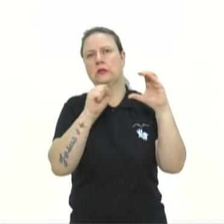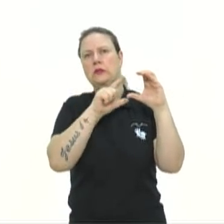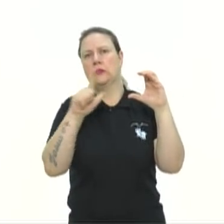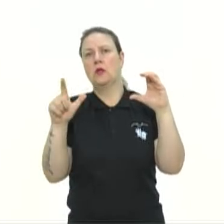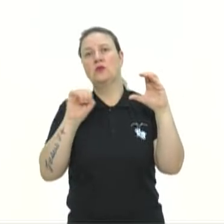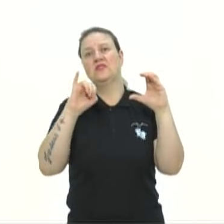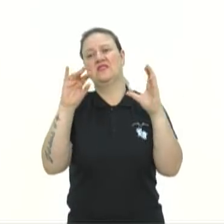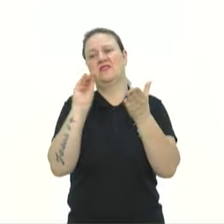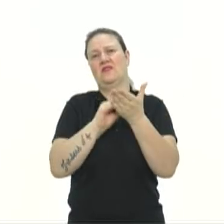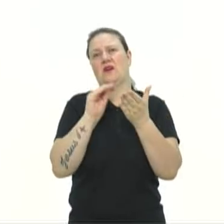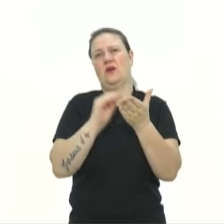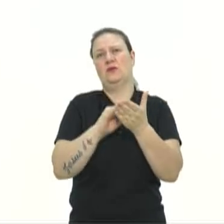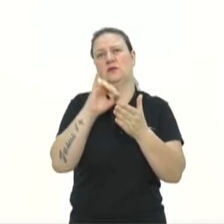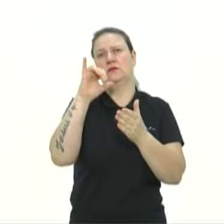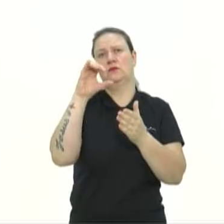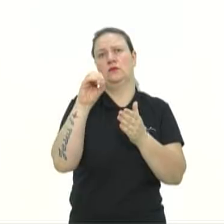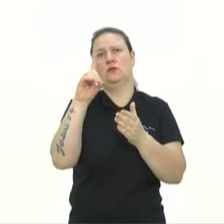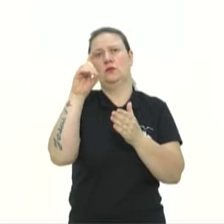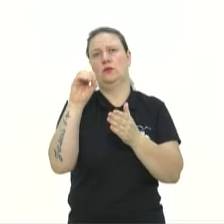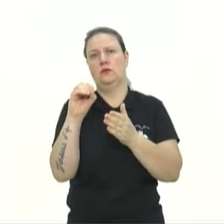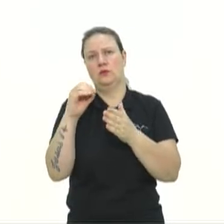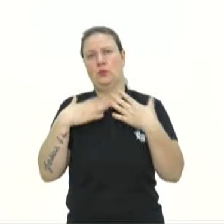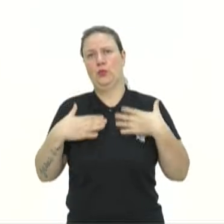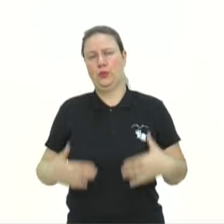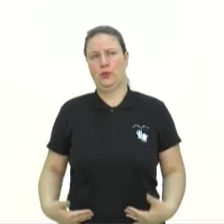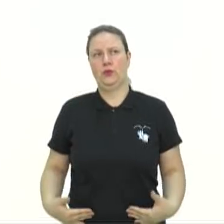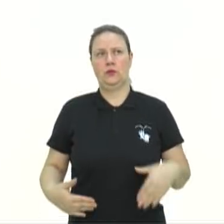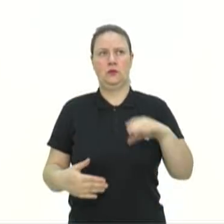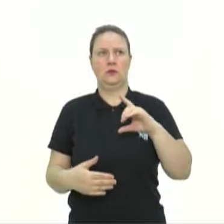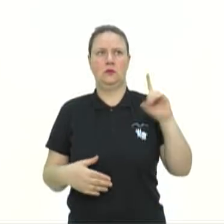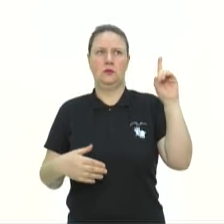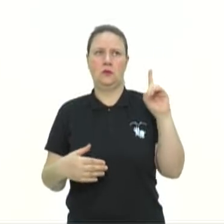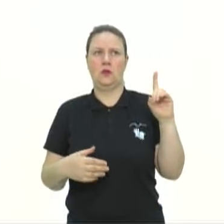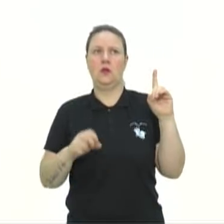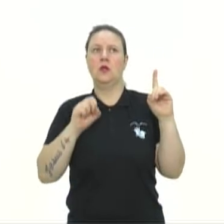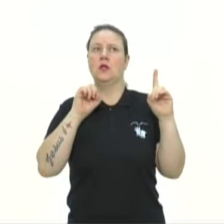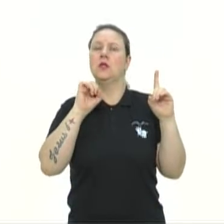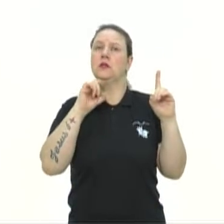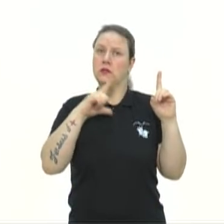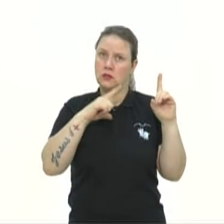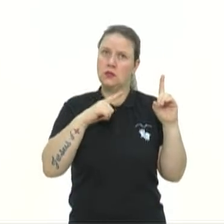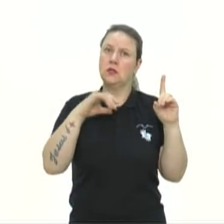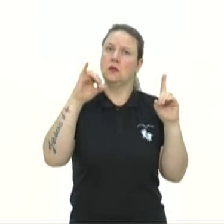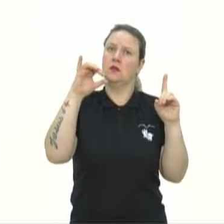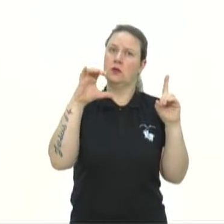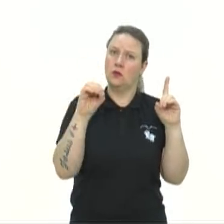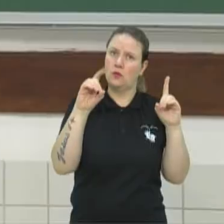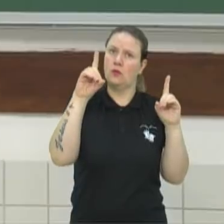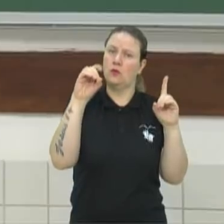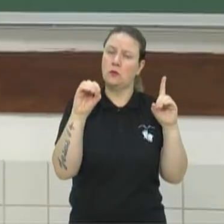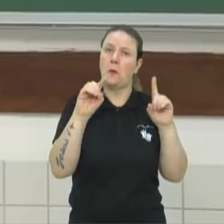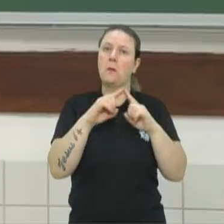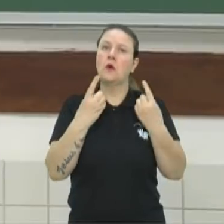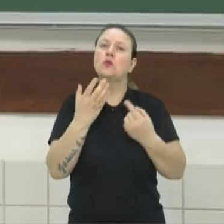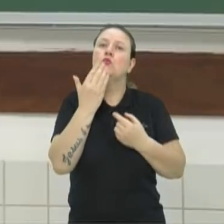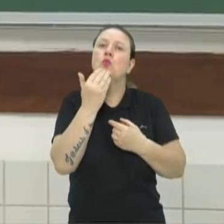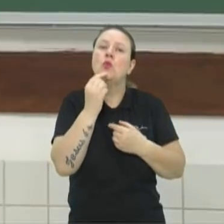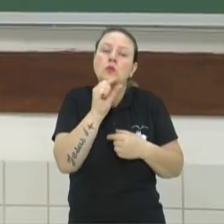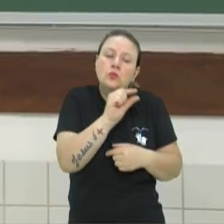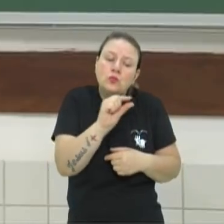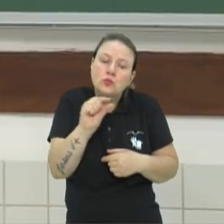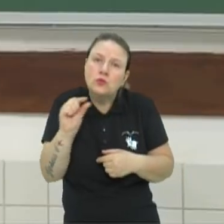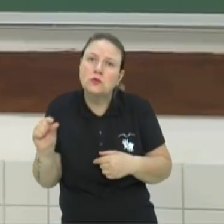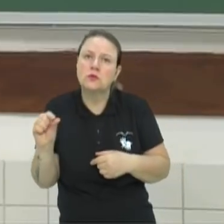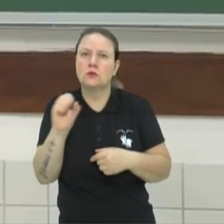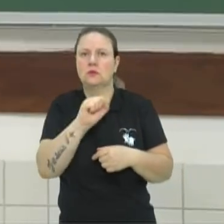organismo? Ou letra D. Apesar de conter iodo, deve-se consumir pouco sal? Lembrando, você tem que pensar